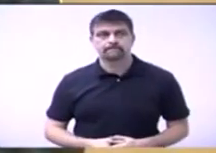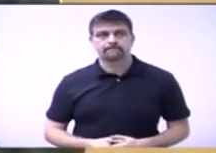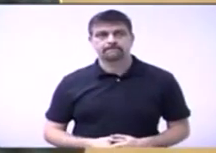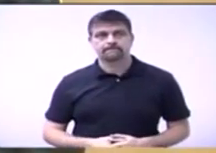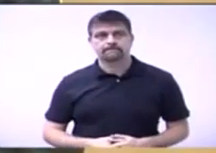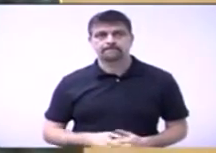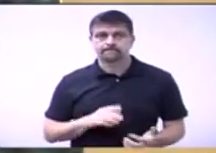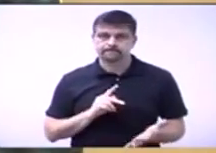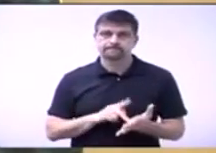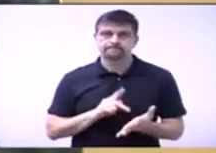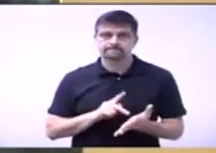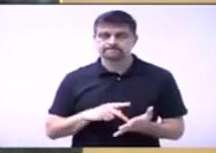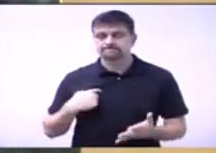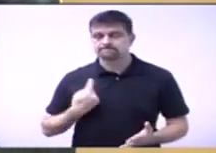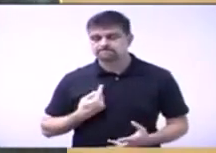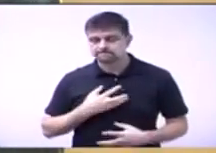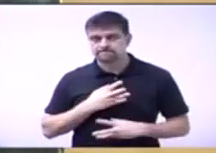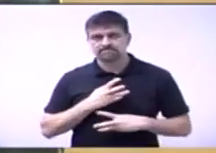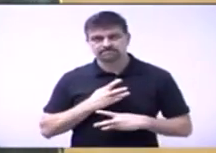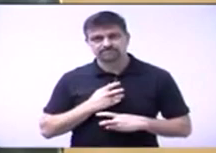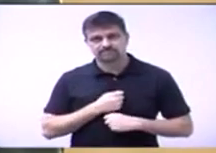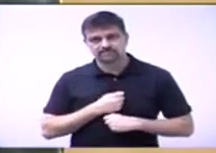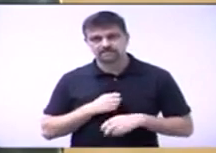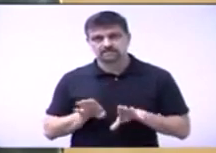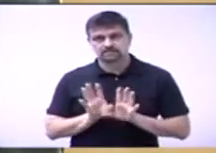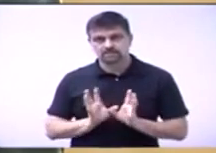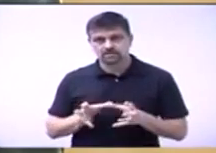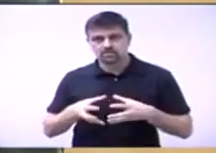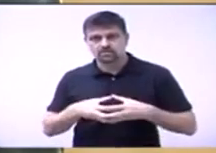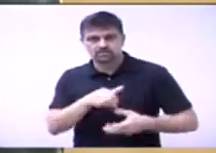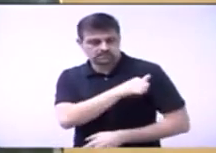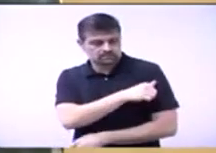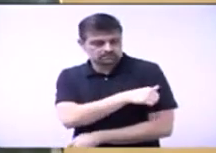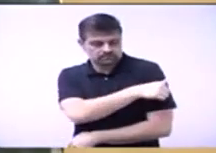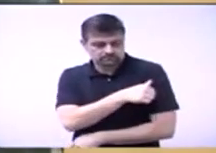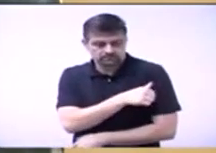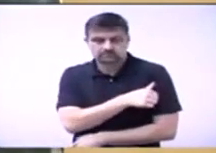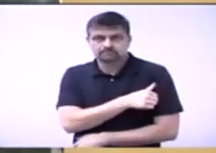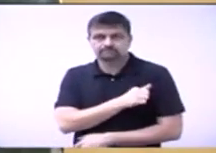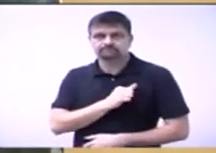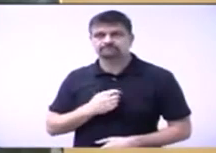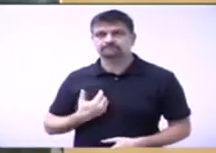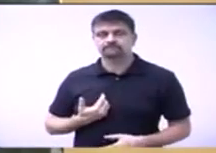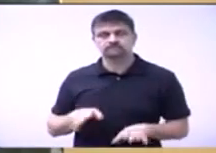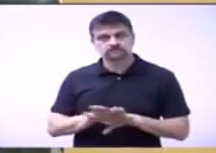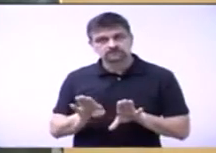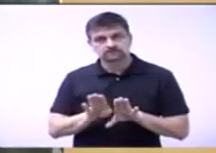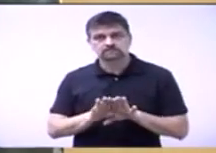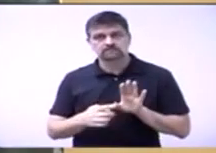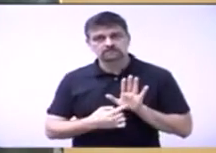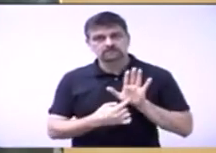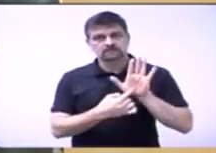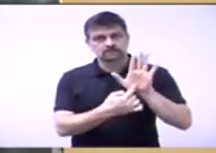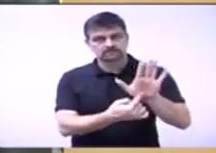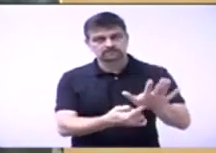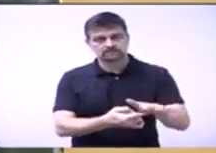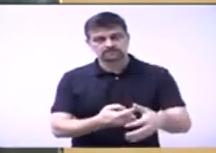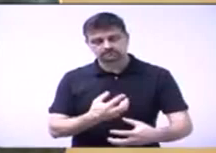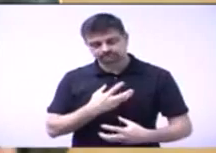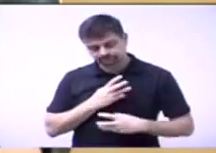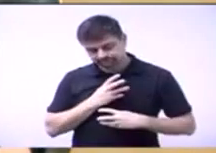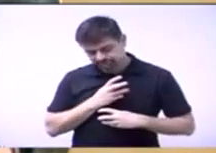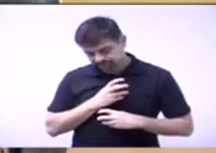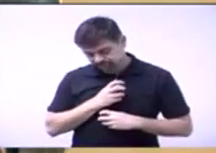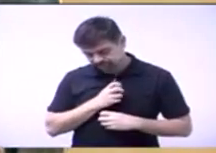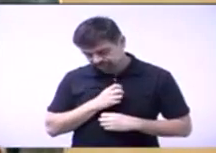Então, realmente, vai ser uma falta muito grande. Também as equipes de enfermagem, todos lá, em nome deles, eu levo meus sentimentos aí a toda a